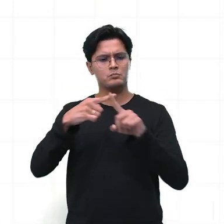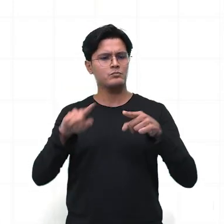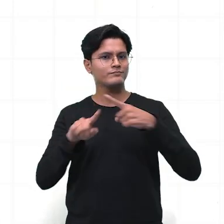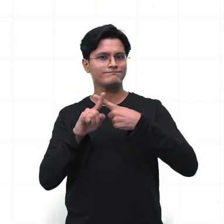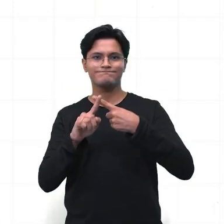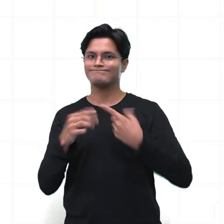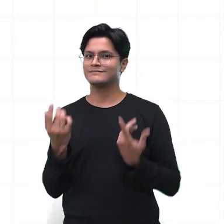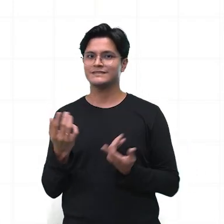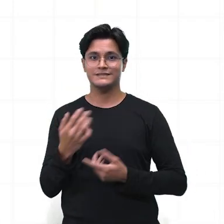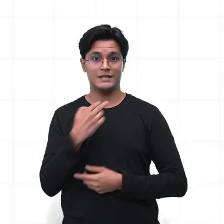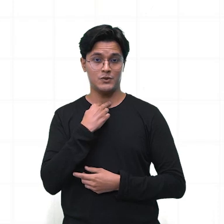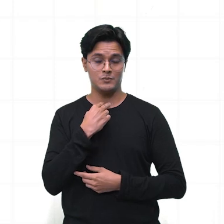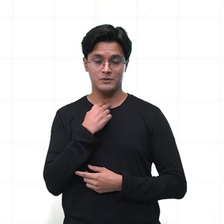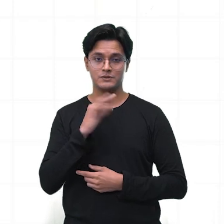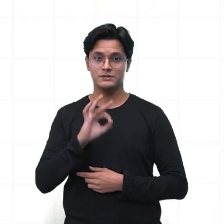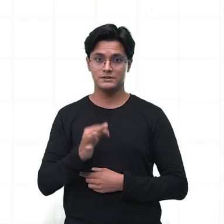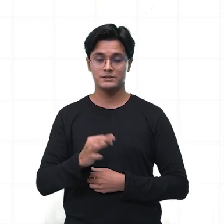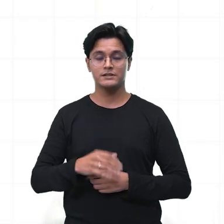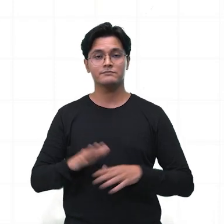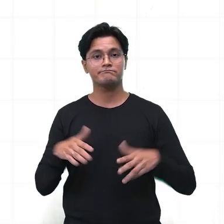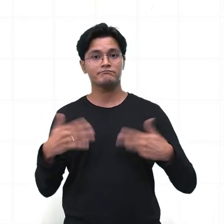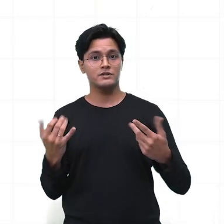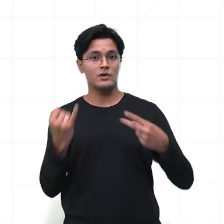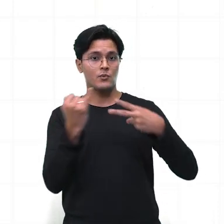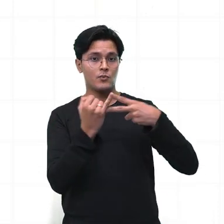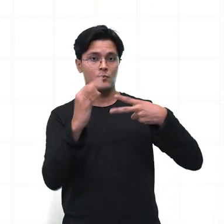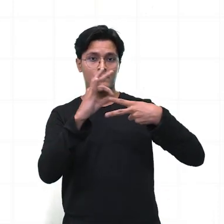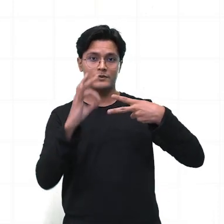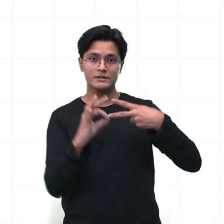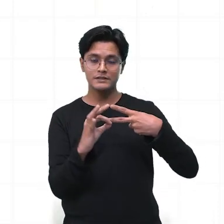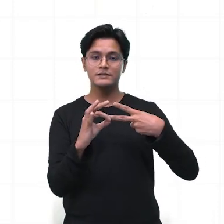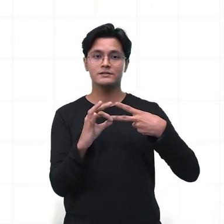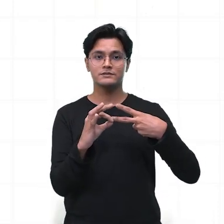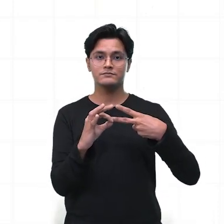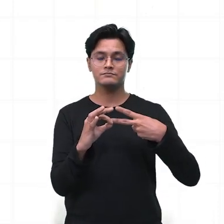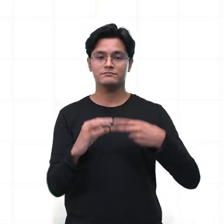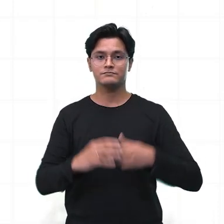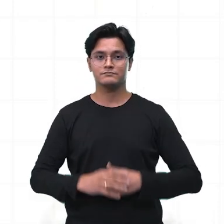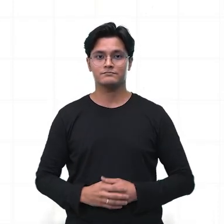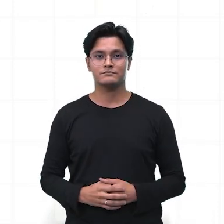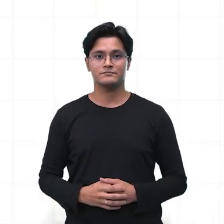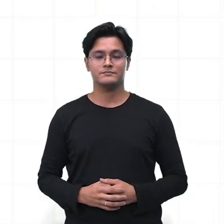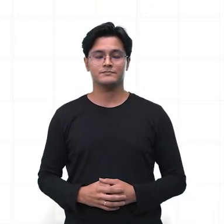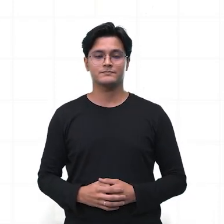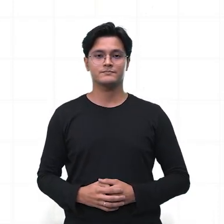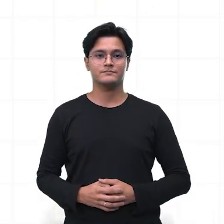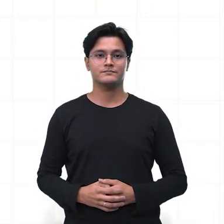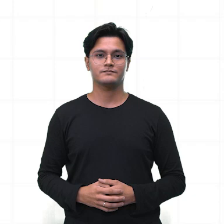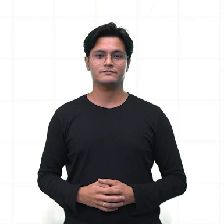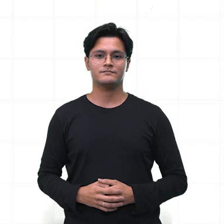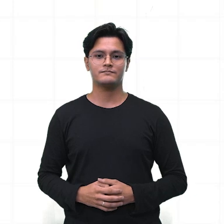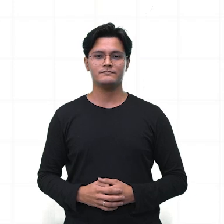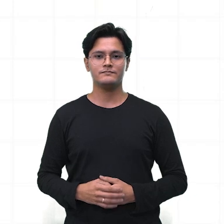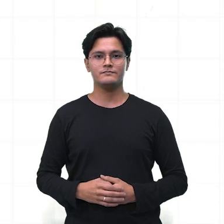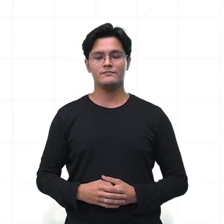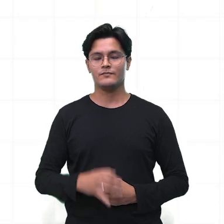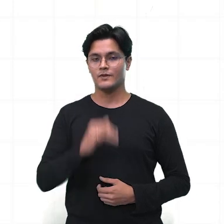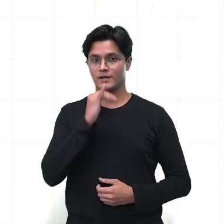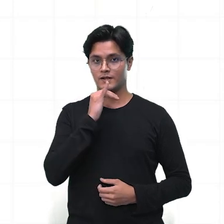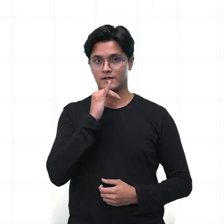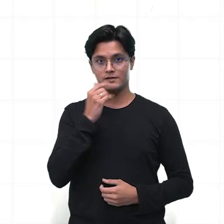ter um polígono, esses segmentos, eles não podem se cruzar, tudo bem? Olha só